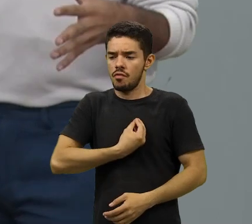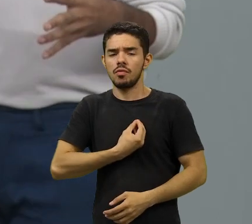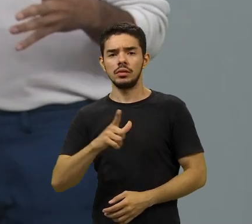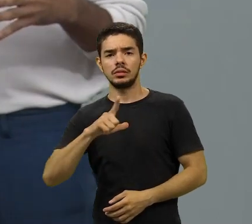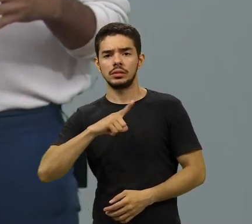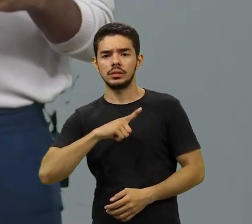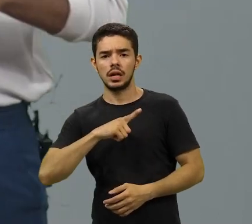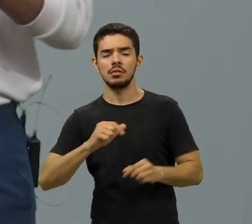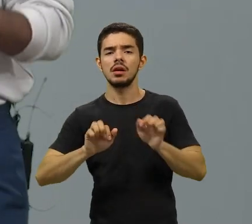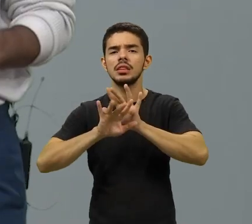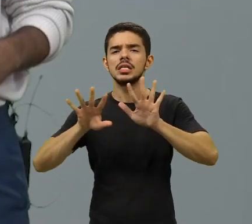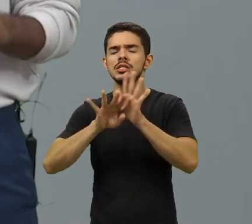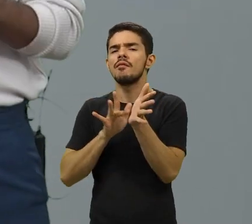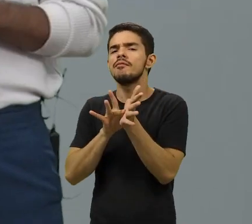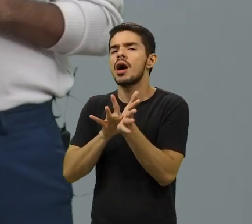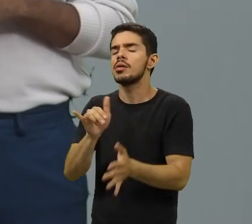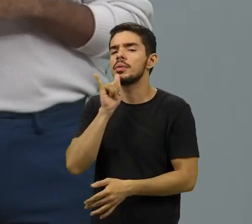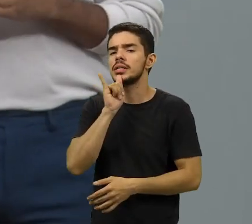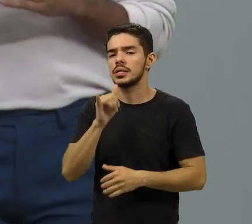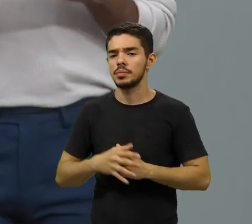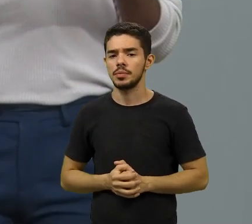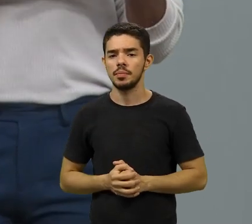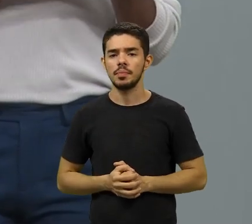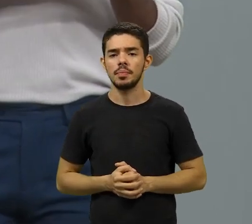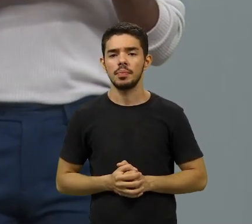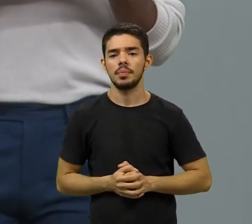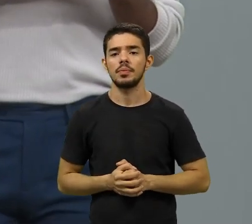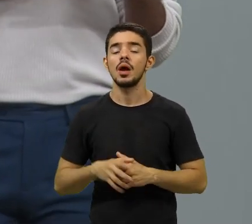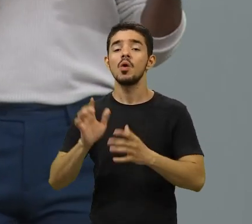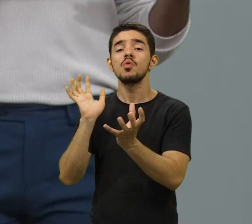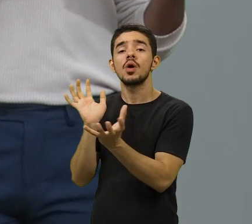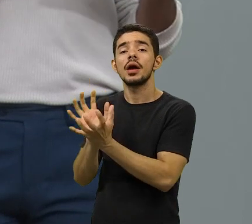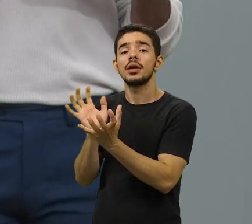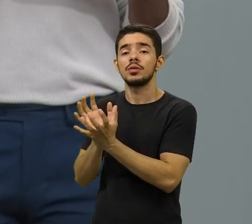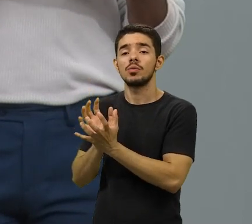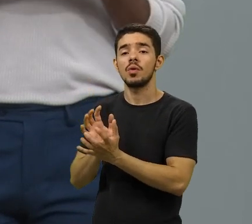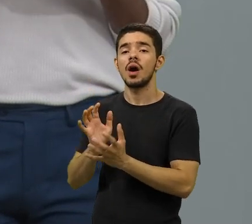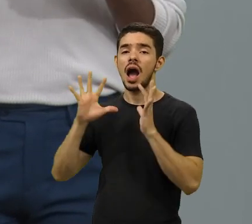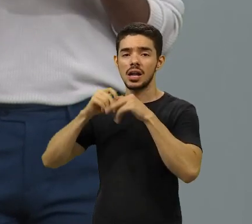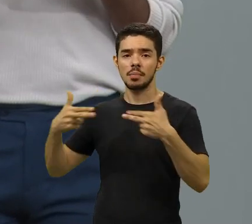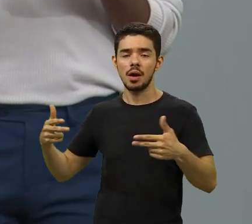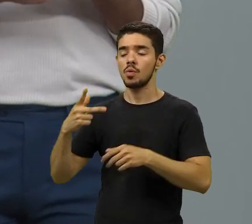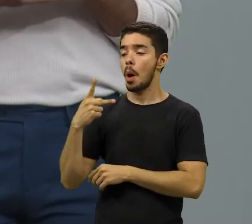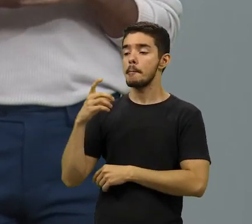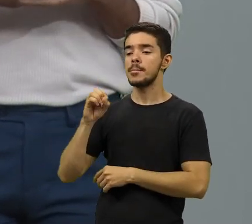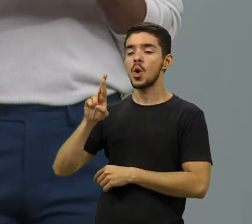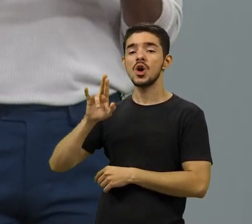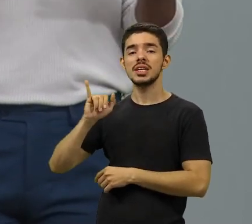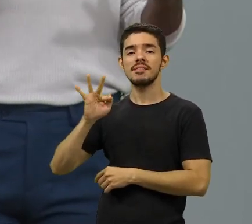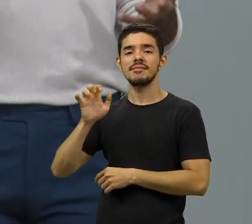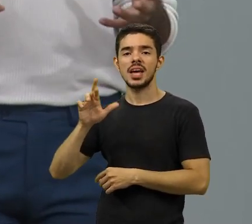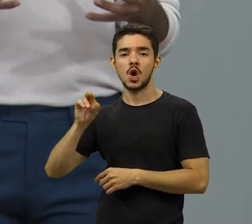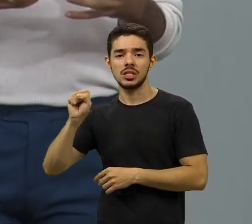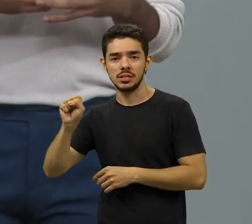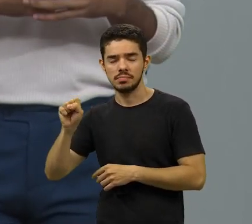vivos que possuem o pseudotecido, por exemplo? Vamos ver aí no reino animal, os poríferos. É um